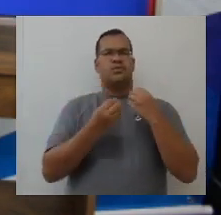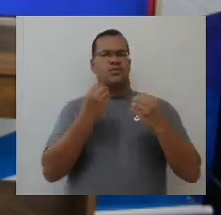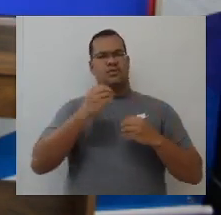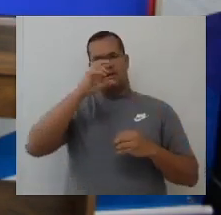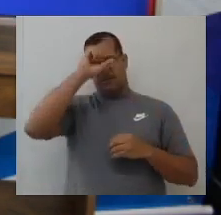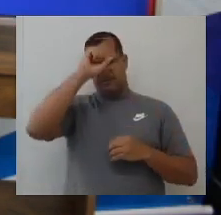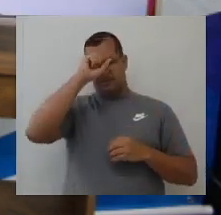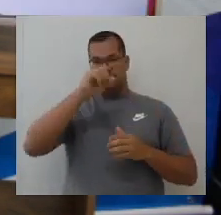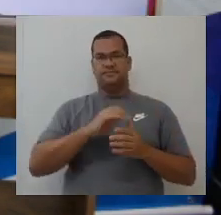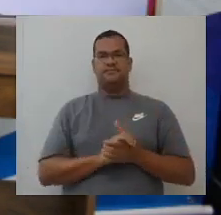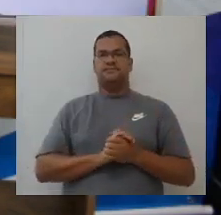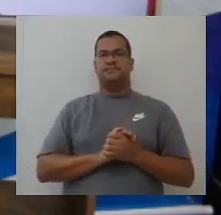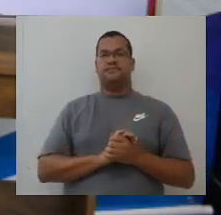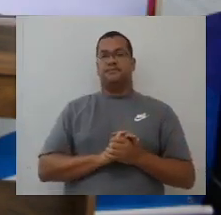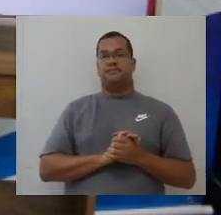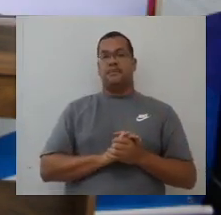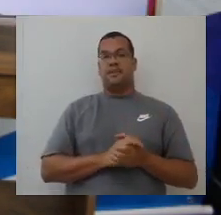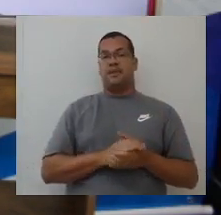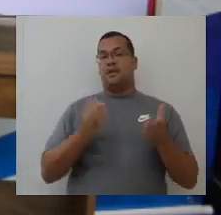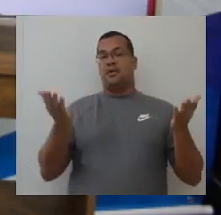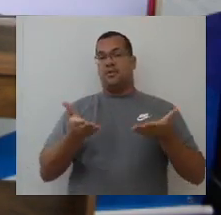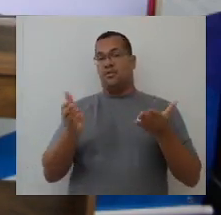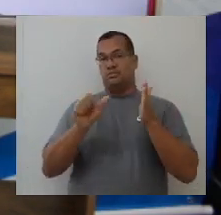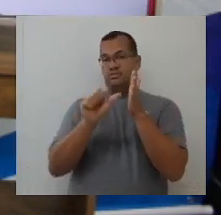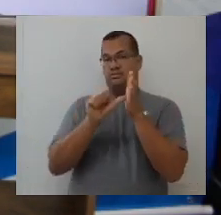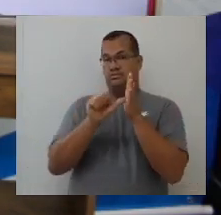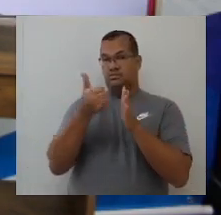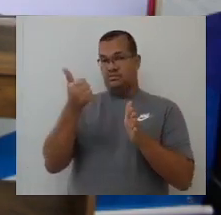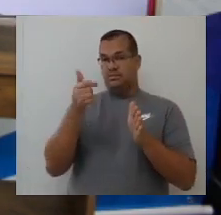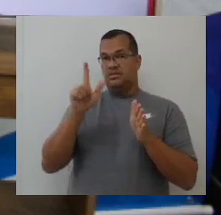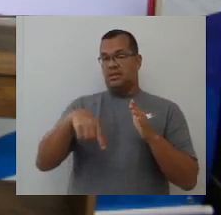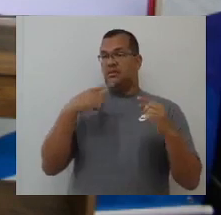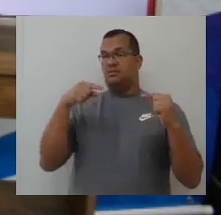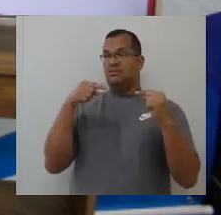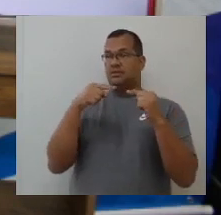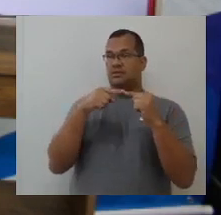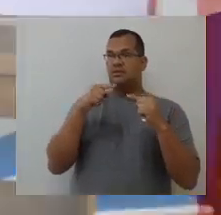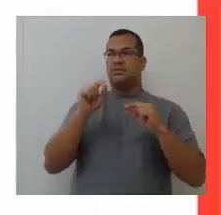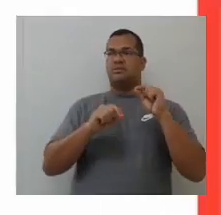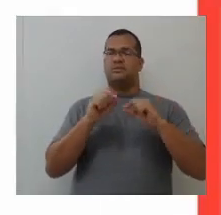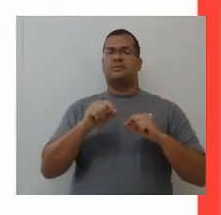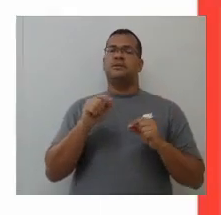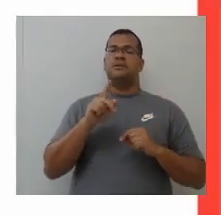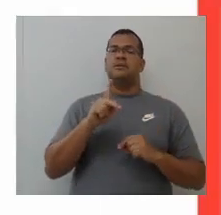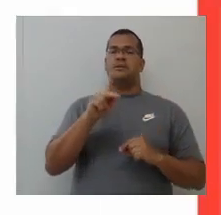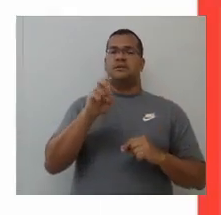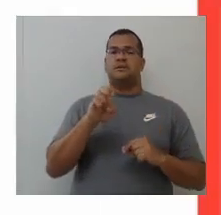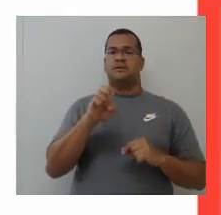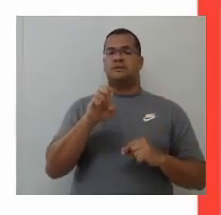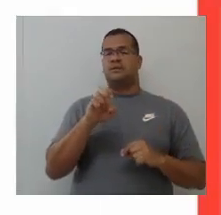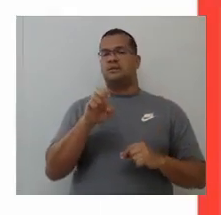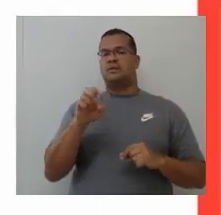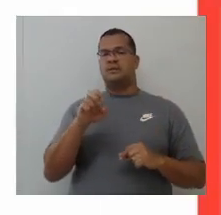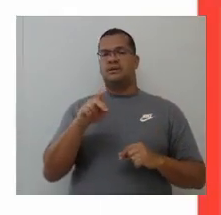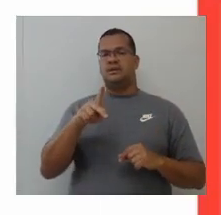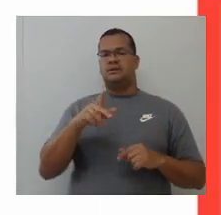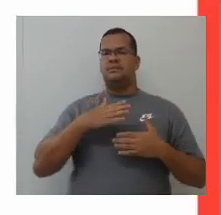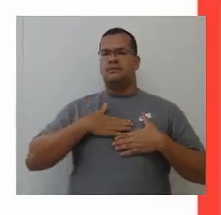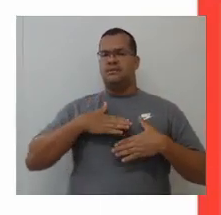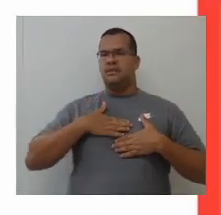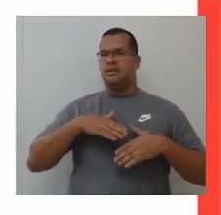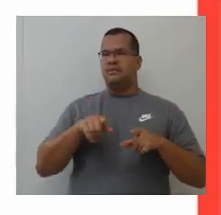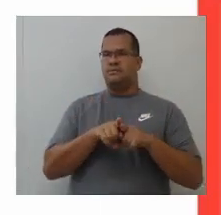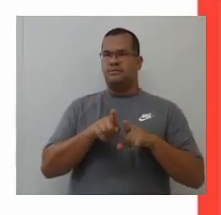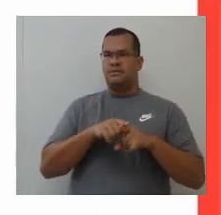aprendizagem. Nesse primeiro encontro, aqui antes dos objetivos de fato, a gente tem o Keep Calm and Learn English. Let's have a little